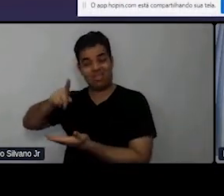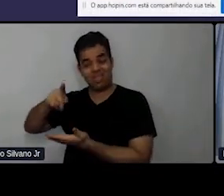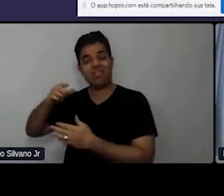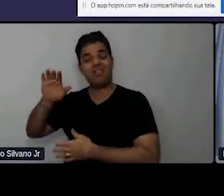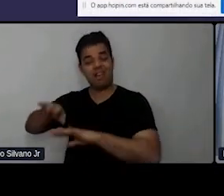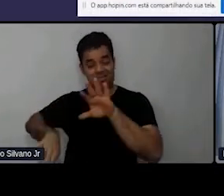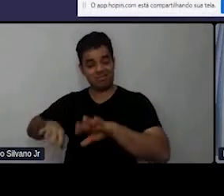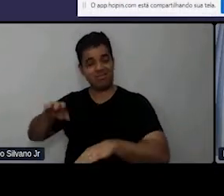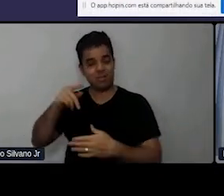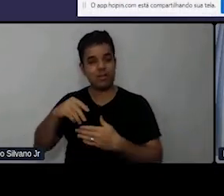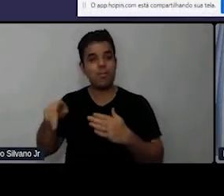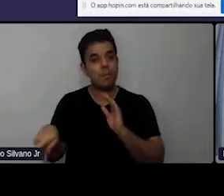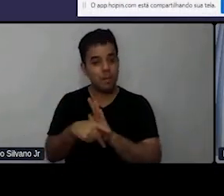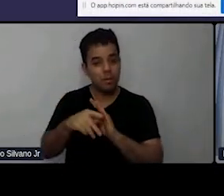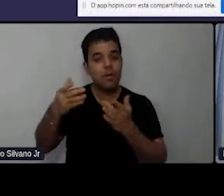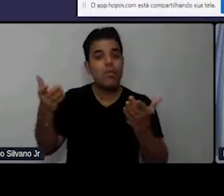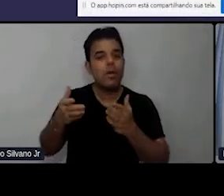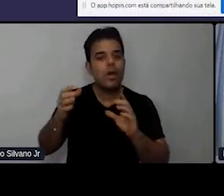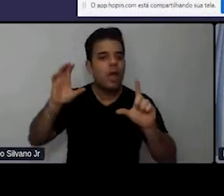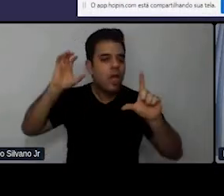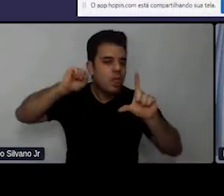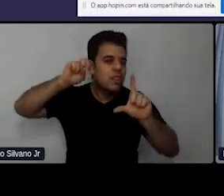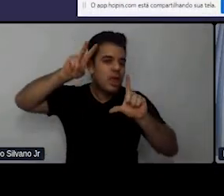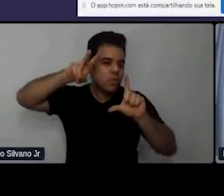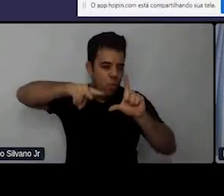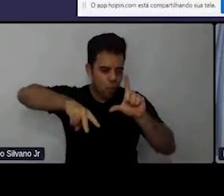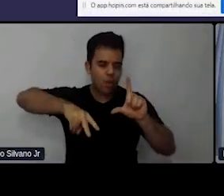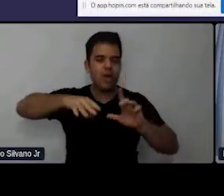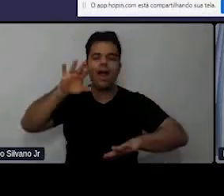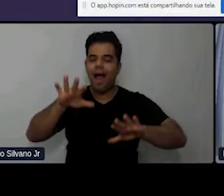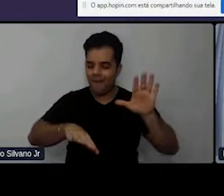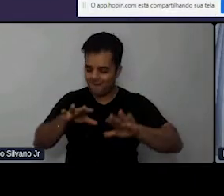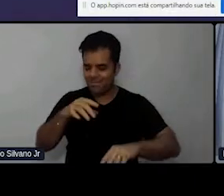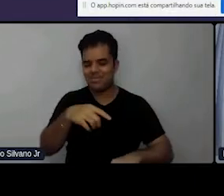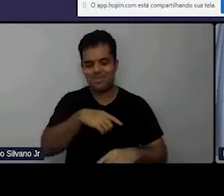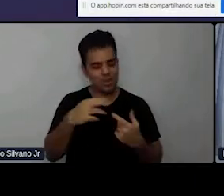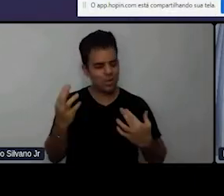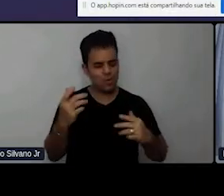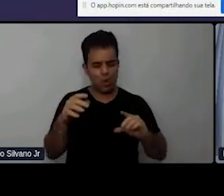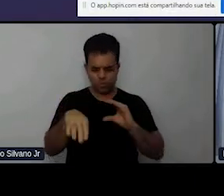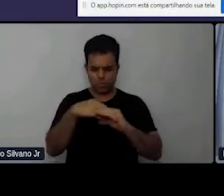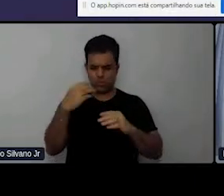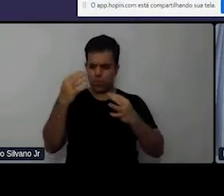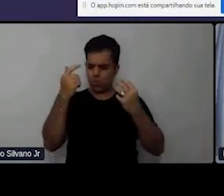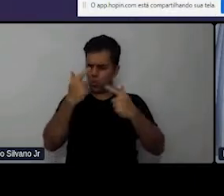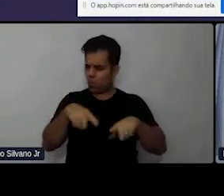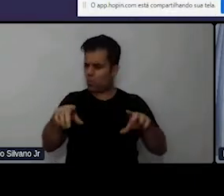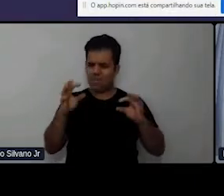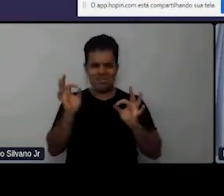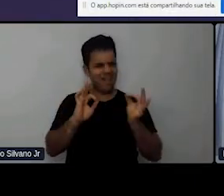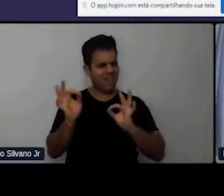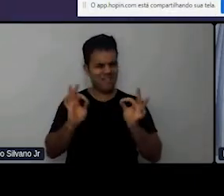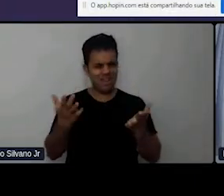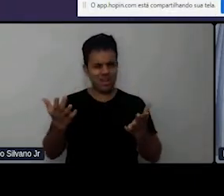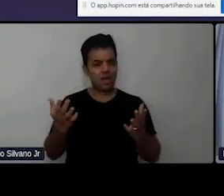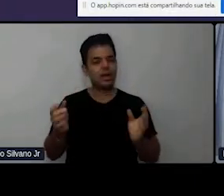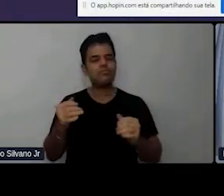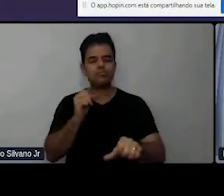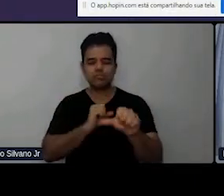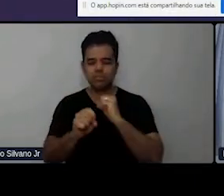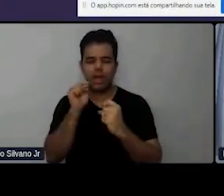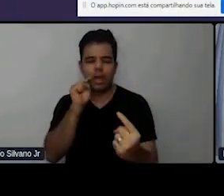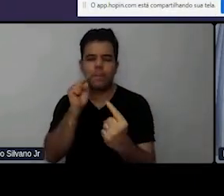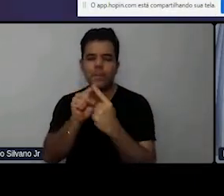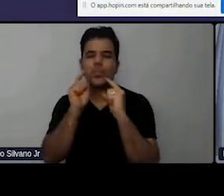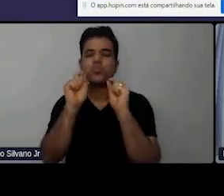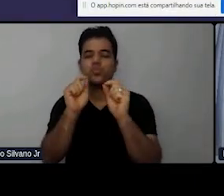utilizam leitores de tela hoje em dia. E eu trouxe um exemplo onde essa situação pode meio que ser aplicada. A